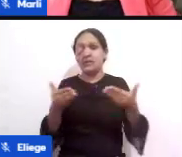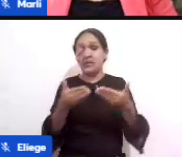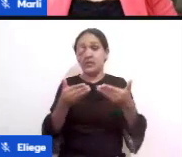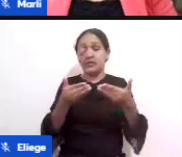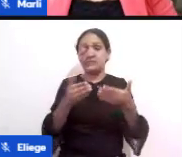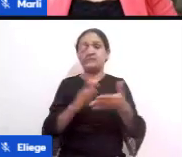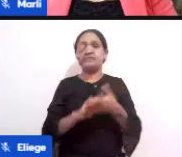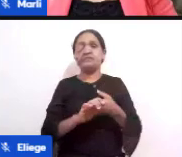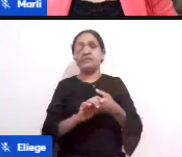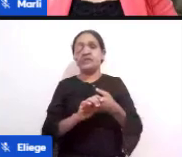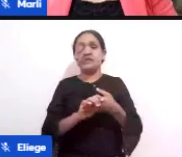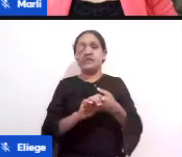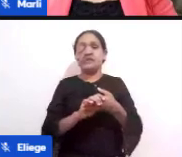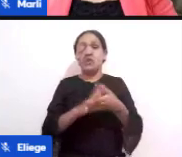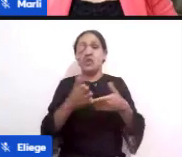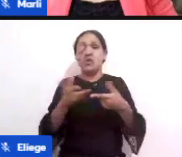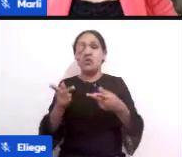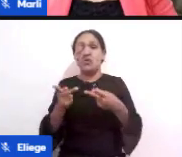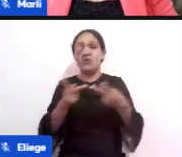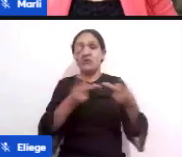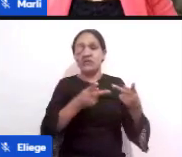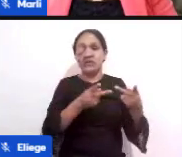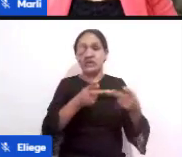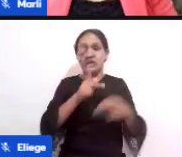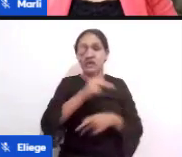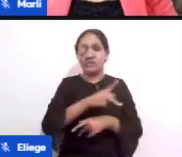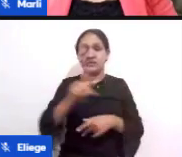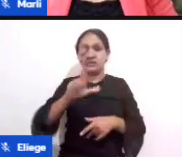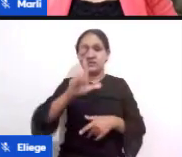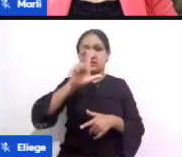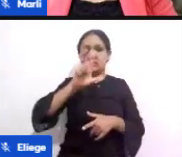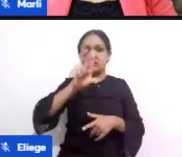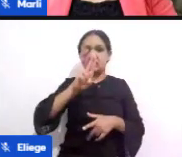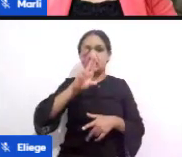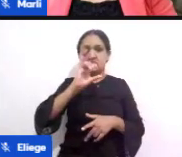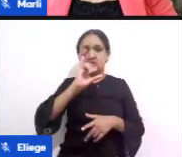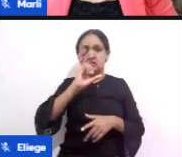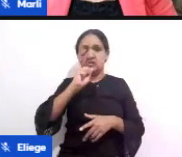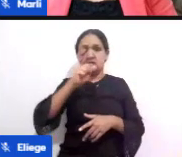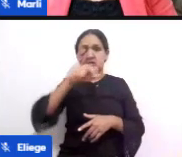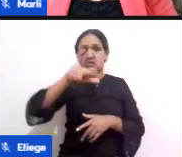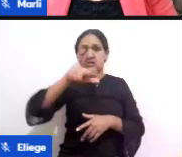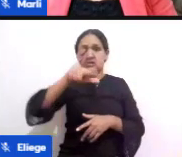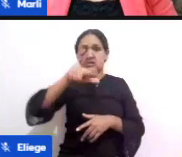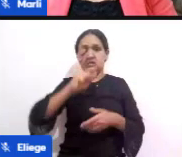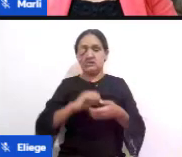para a professora Luciana, que vai continuar com a nossa formação.